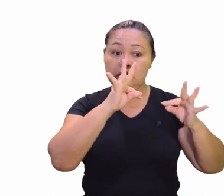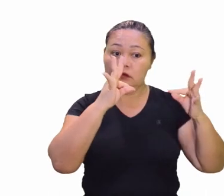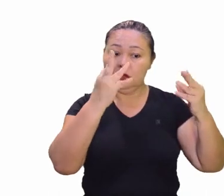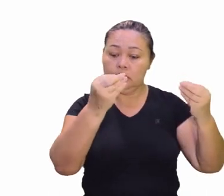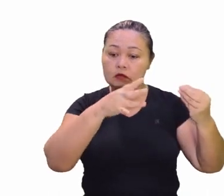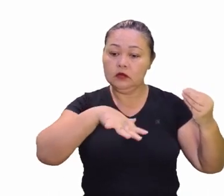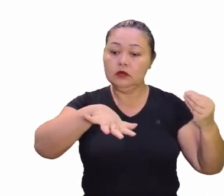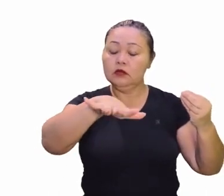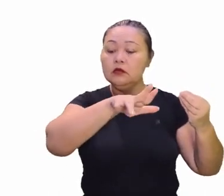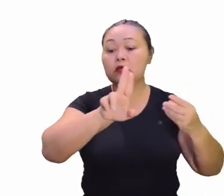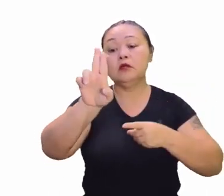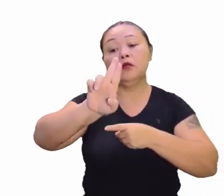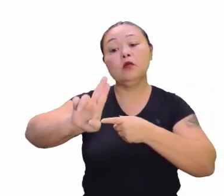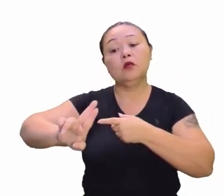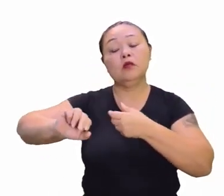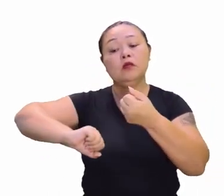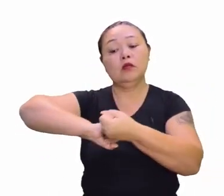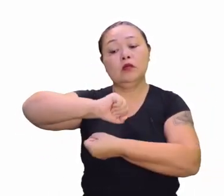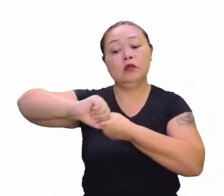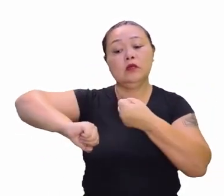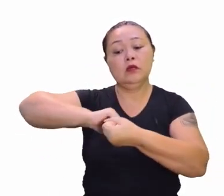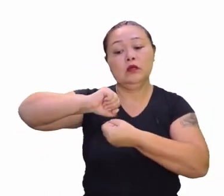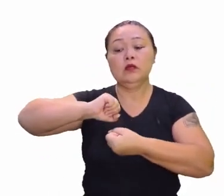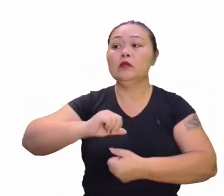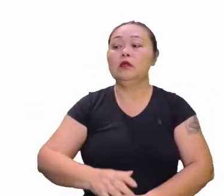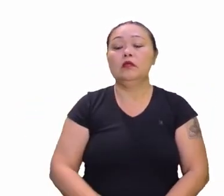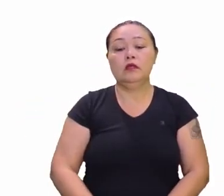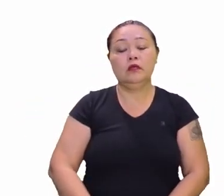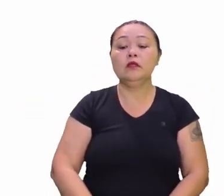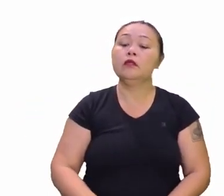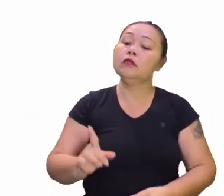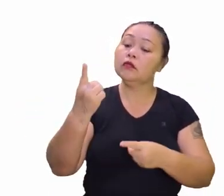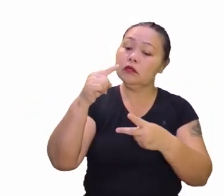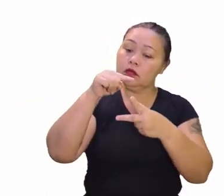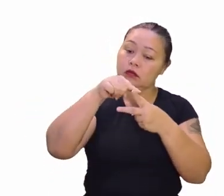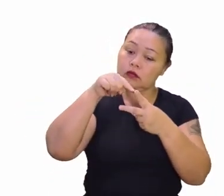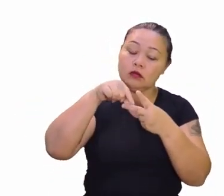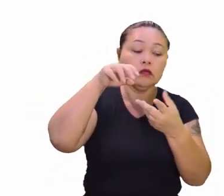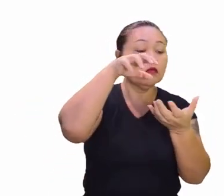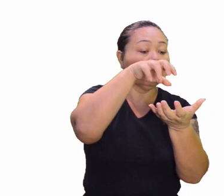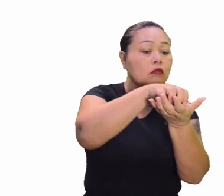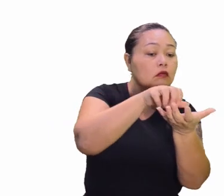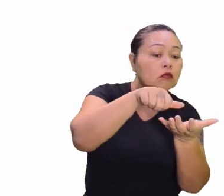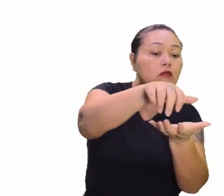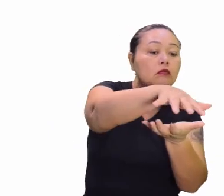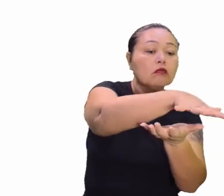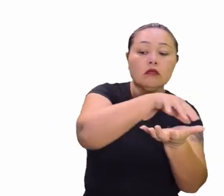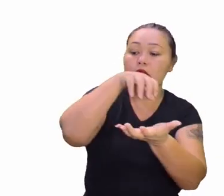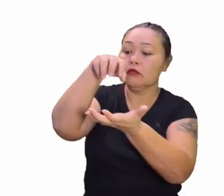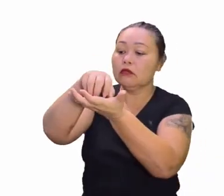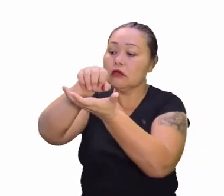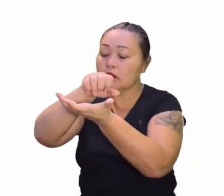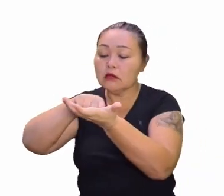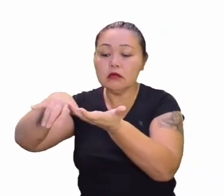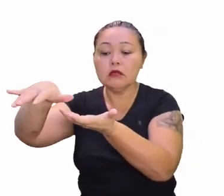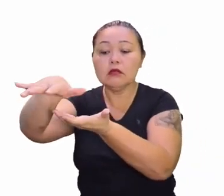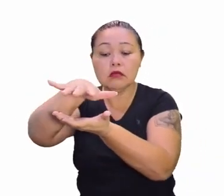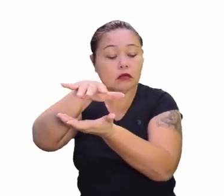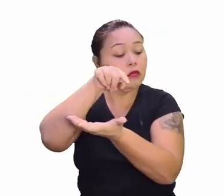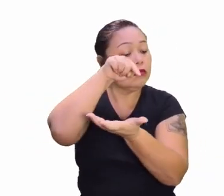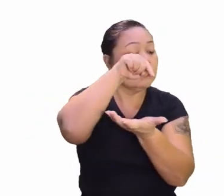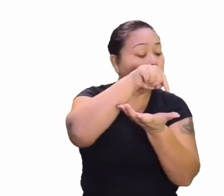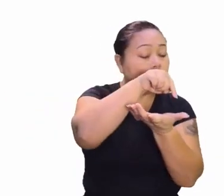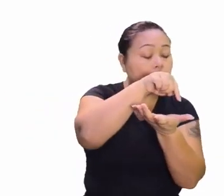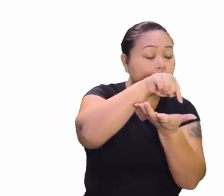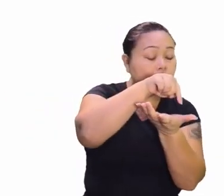integral e de uso sustentável. Coloque aí, ó, 2 tipos de unidades de conservação que a gente vai encontrar em